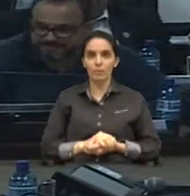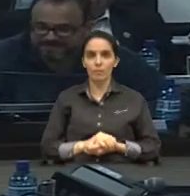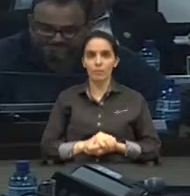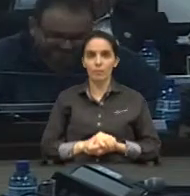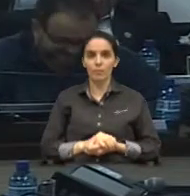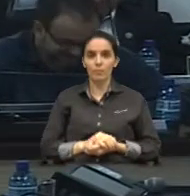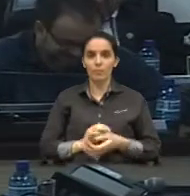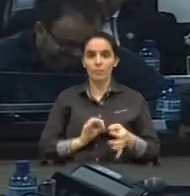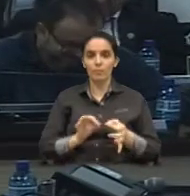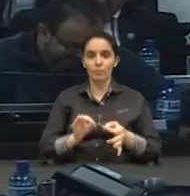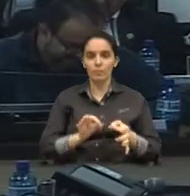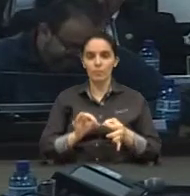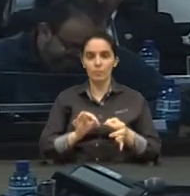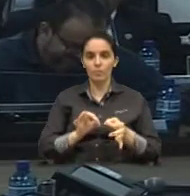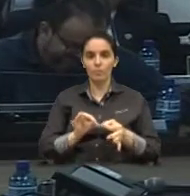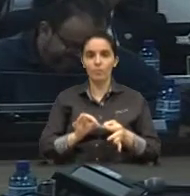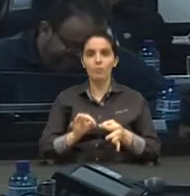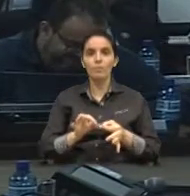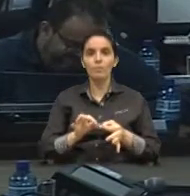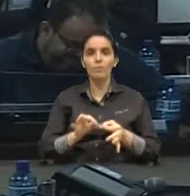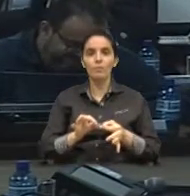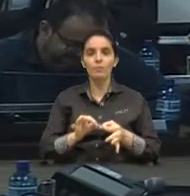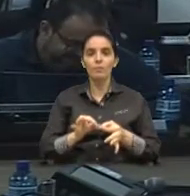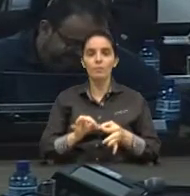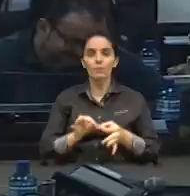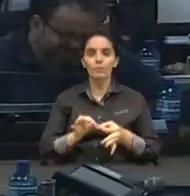desse projeto que vai